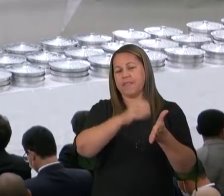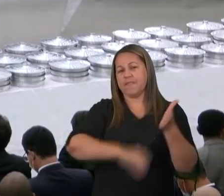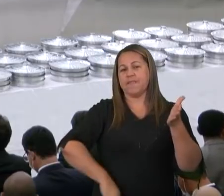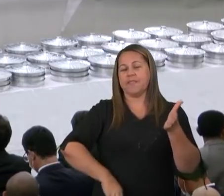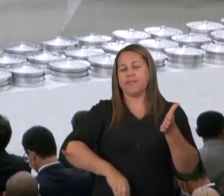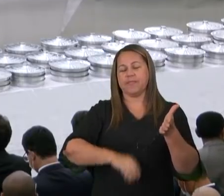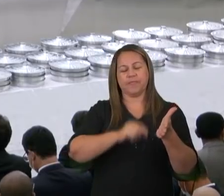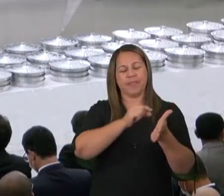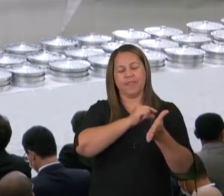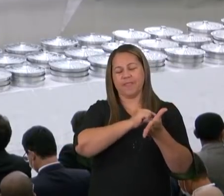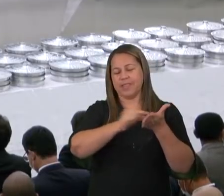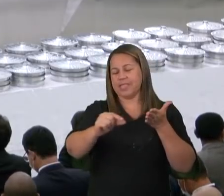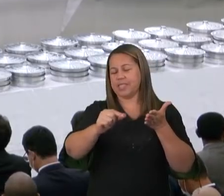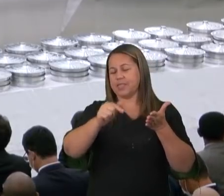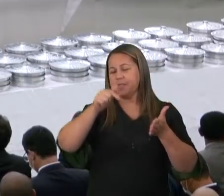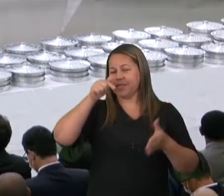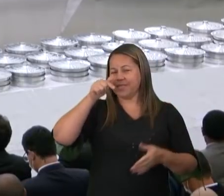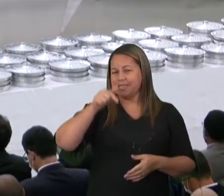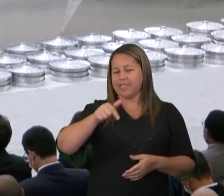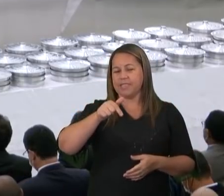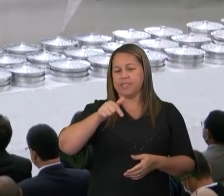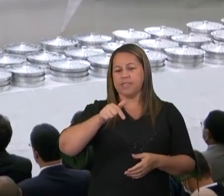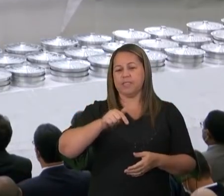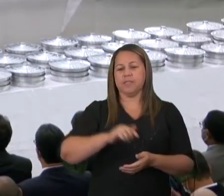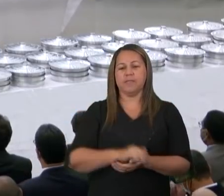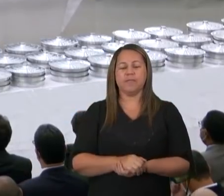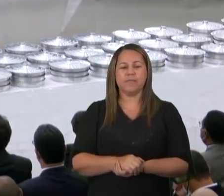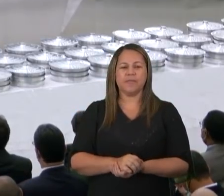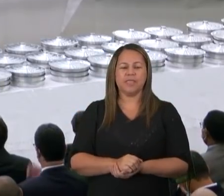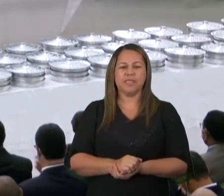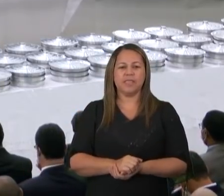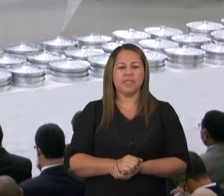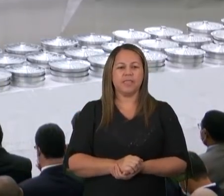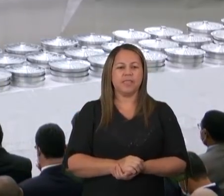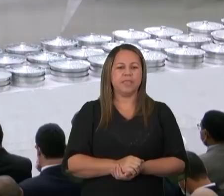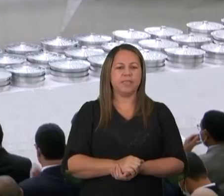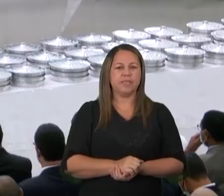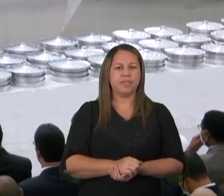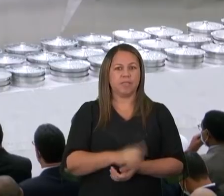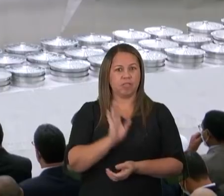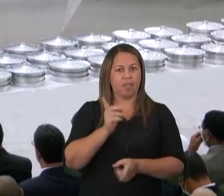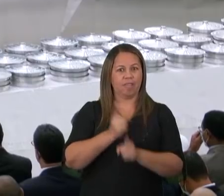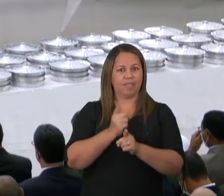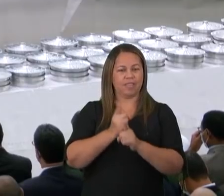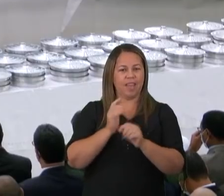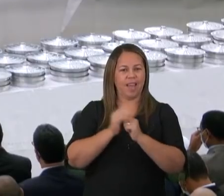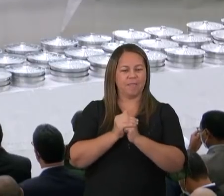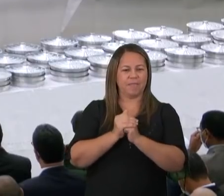versículo de número 7. Se todos acharam, digam amém. Amém.